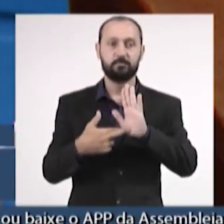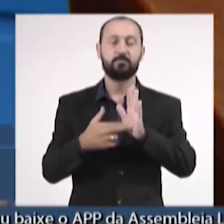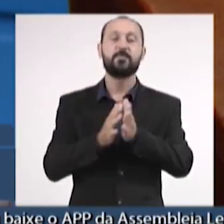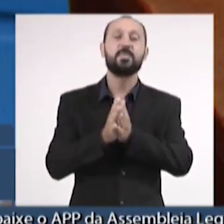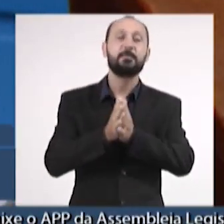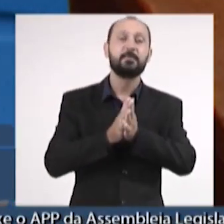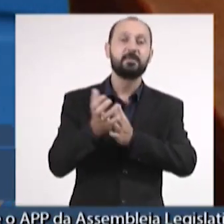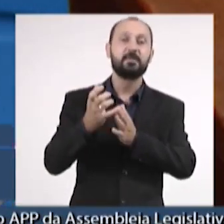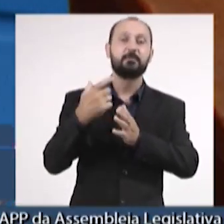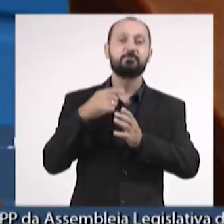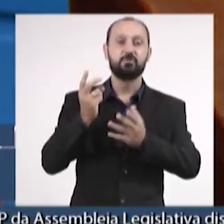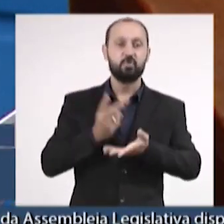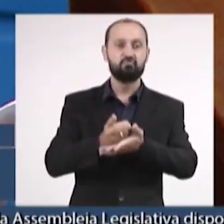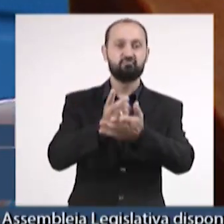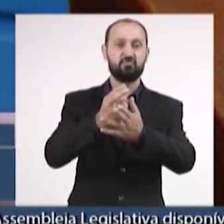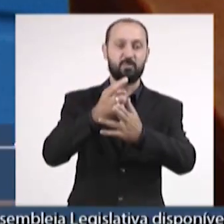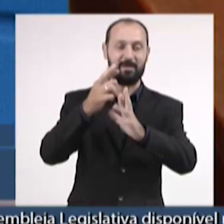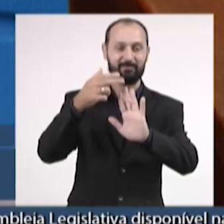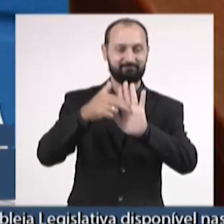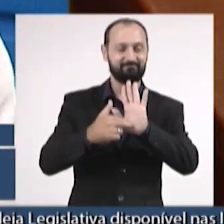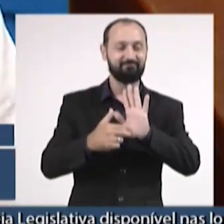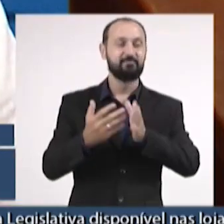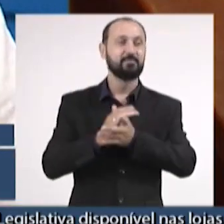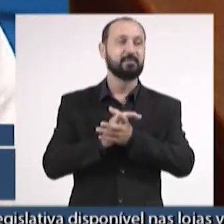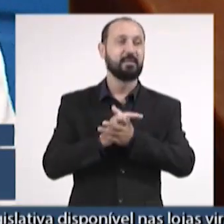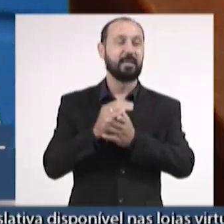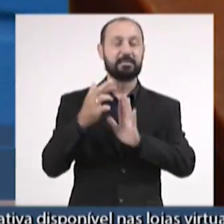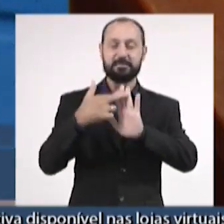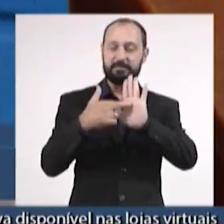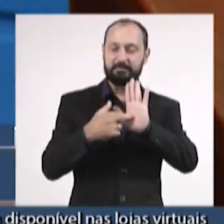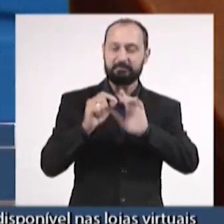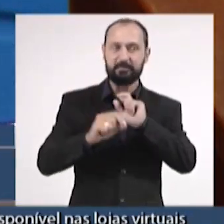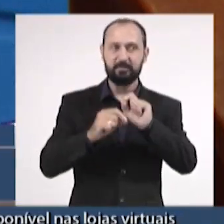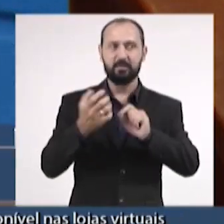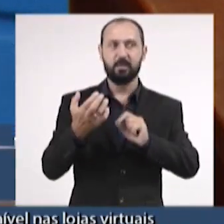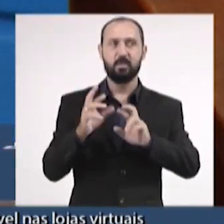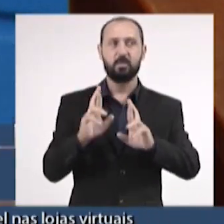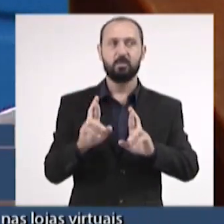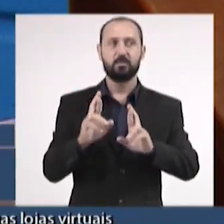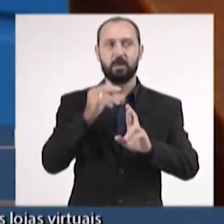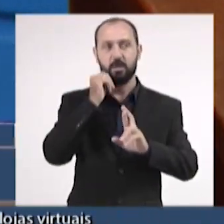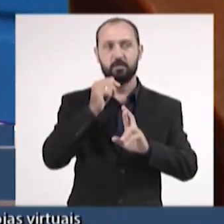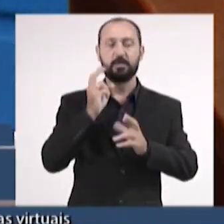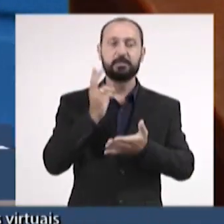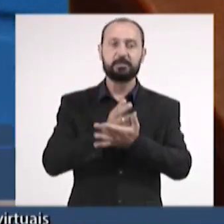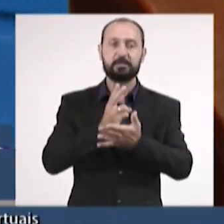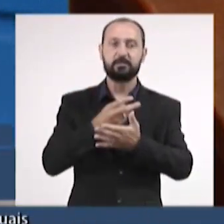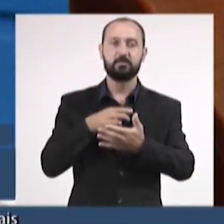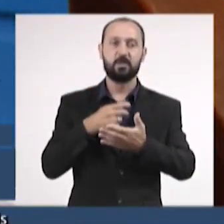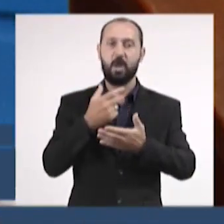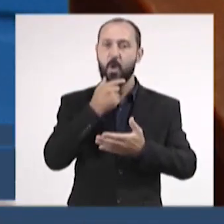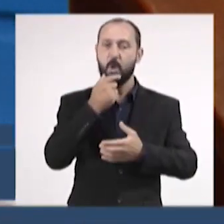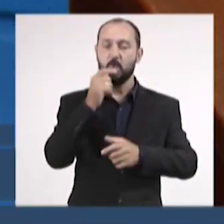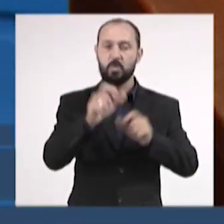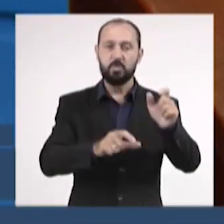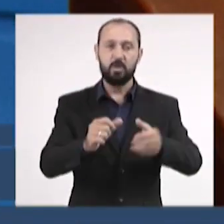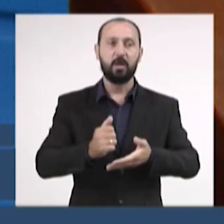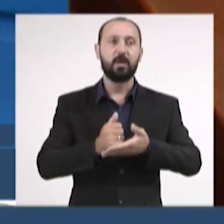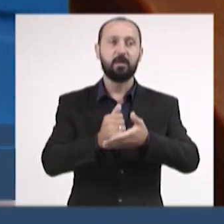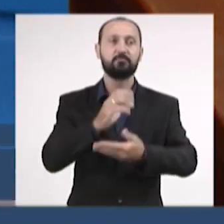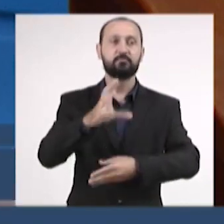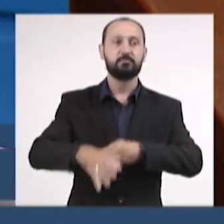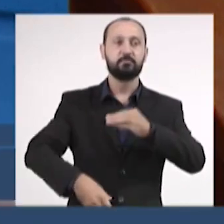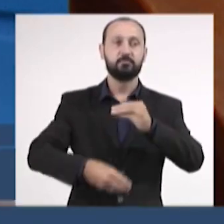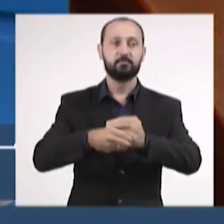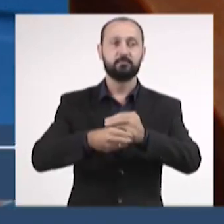expectativas patriarcais. De acordo com essas normas, espera-se que as mulheres forneçam aos homens